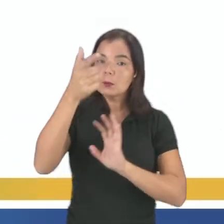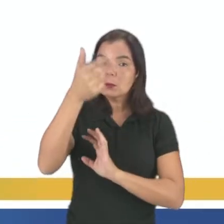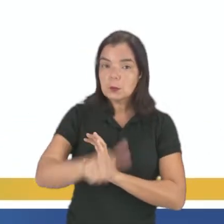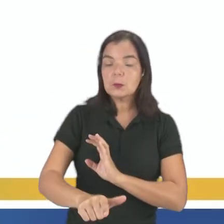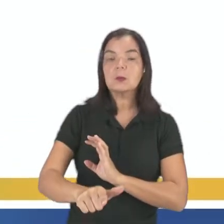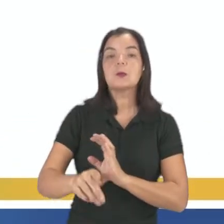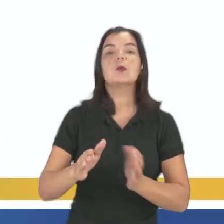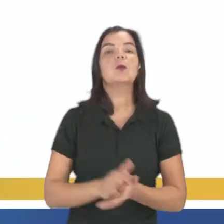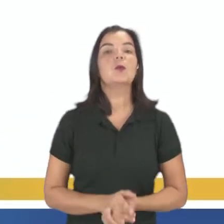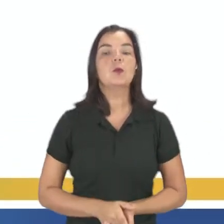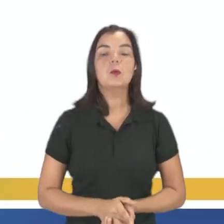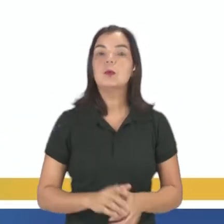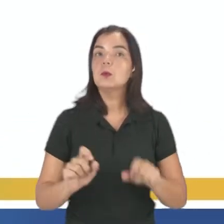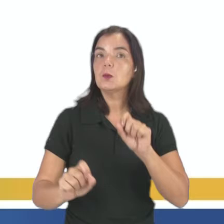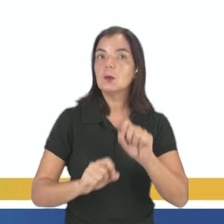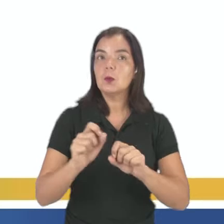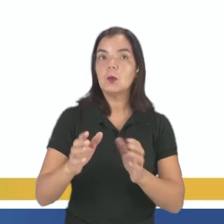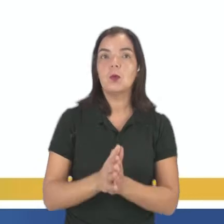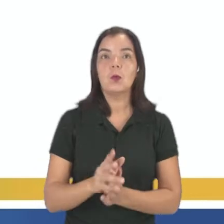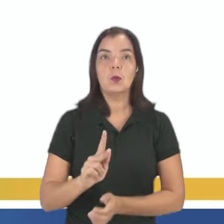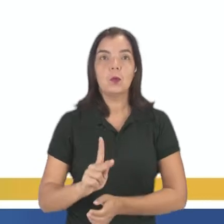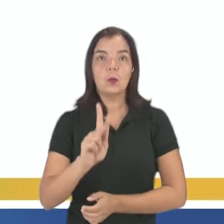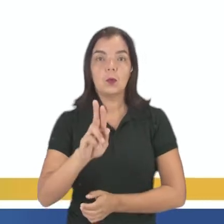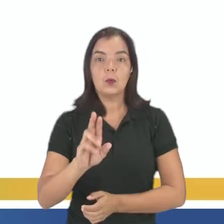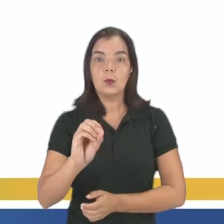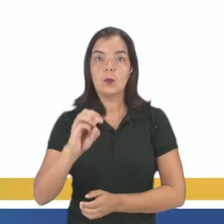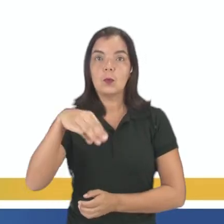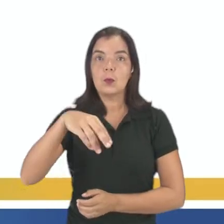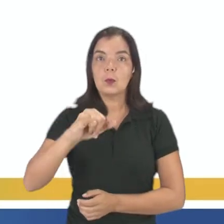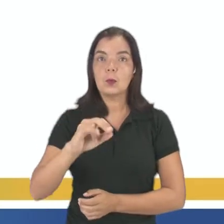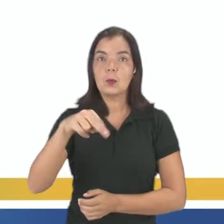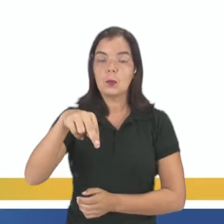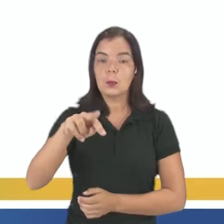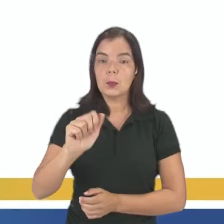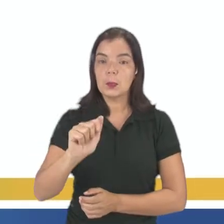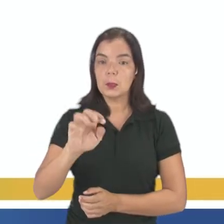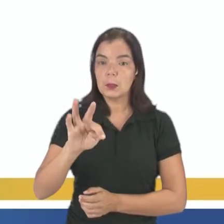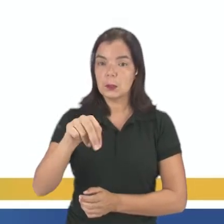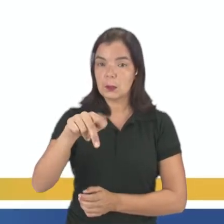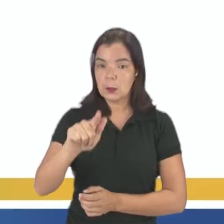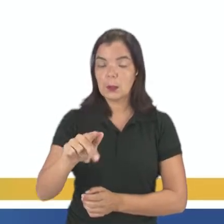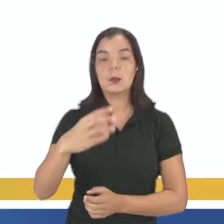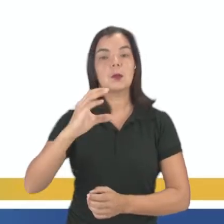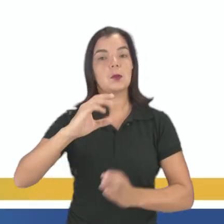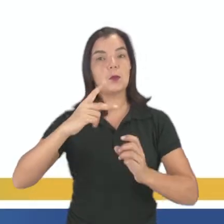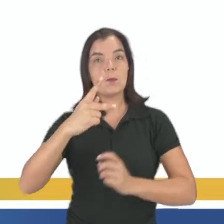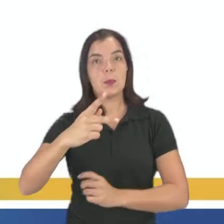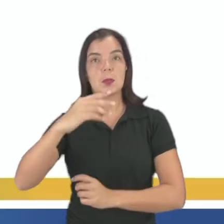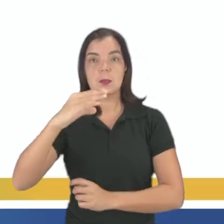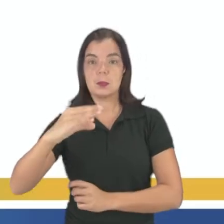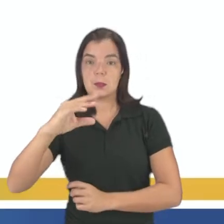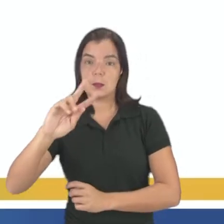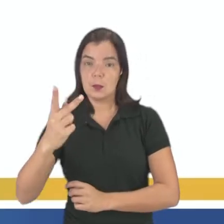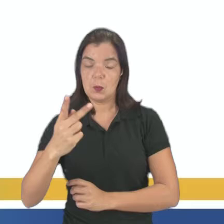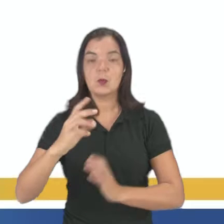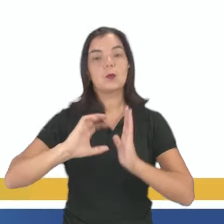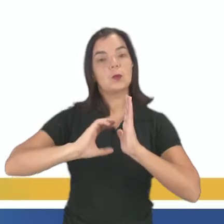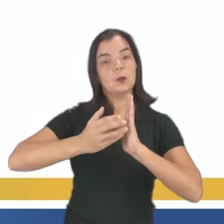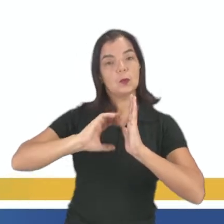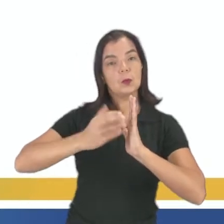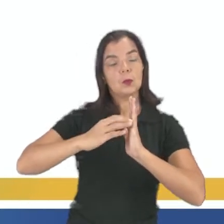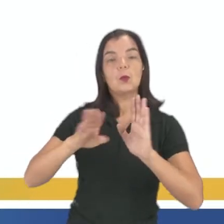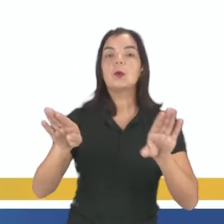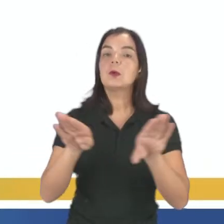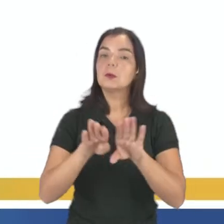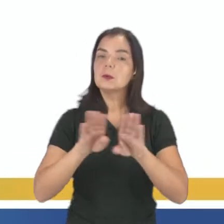né, entre os Kuomintang e o PCC, né, entre aí esses partidos. E aí o PCC, como